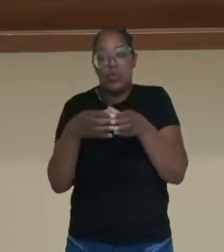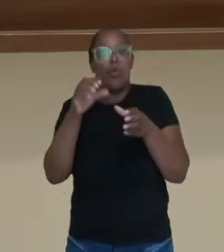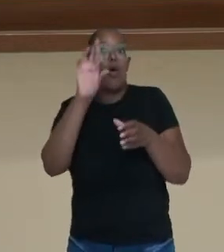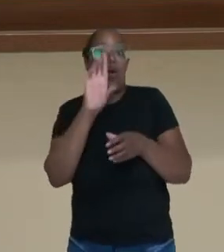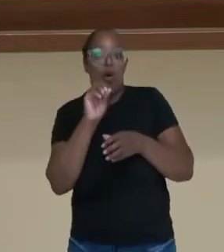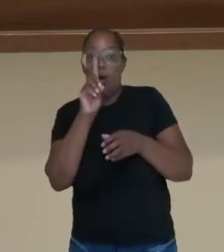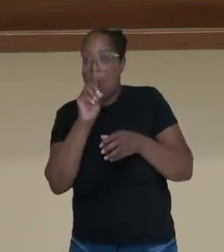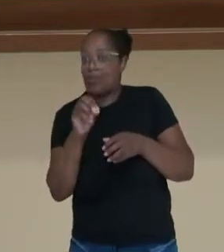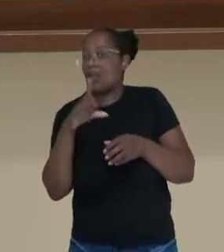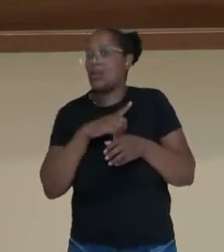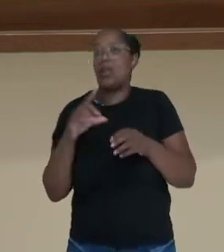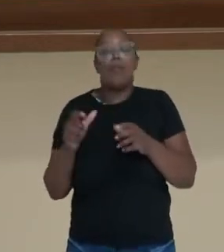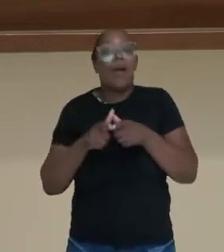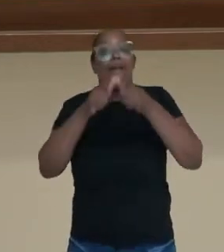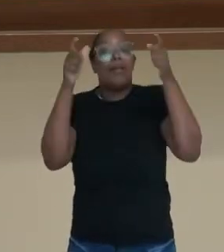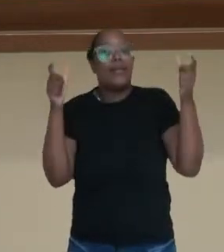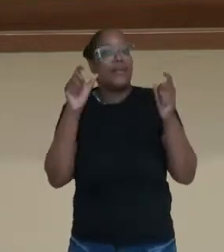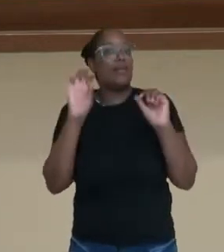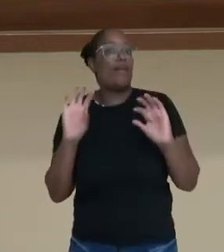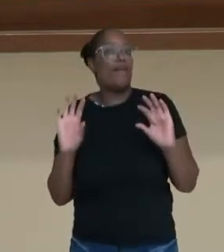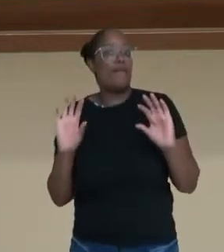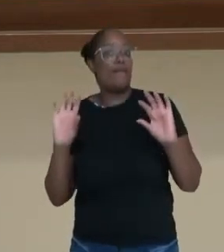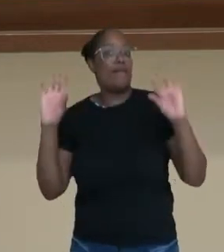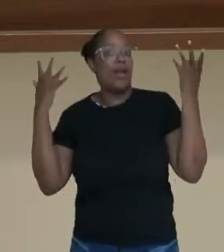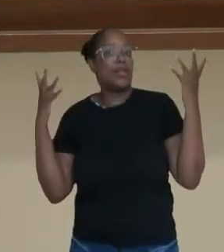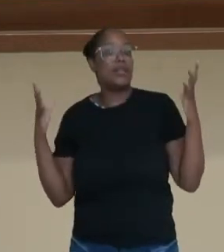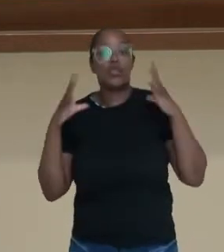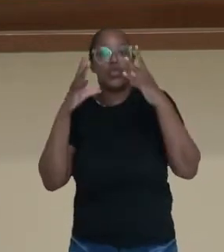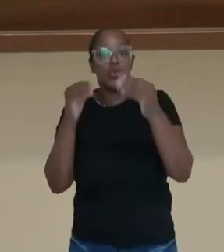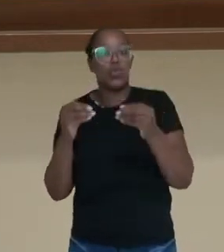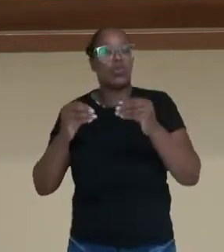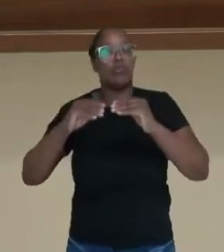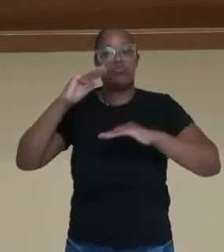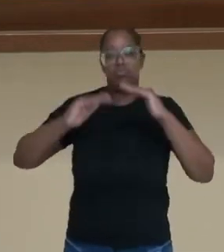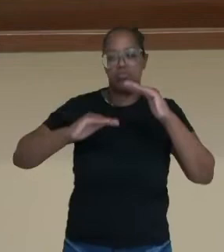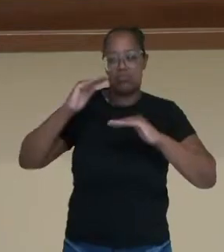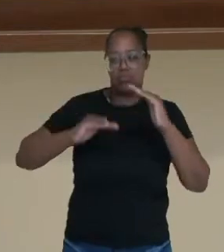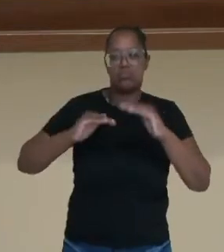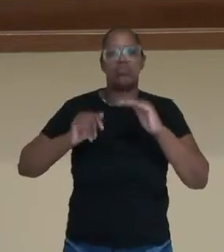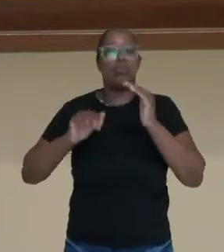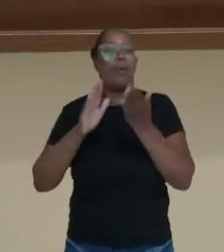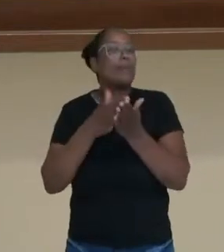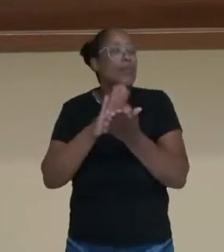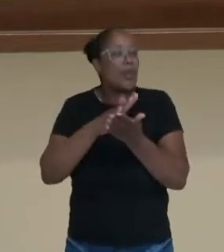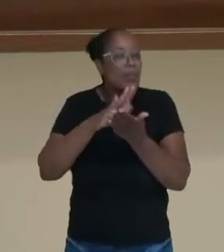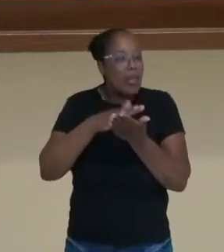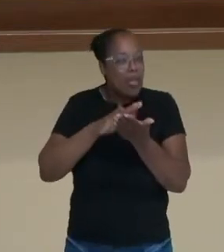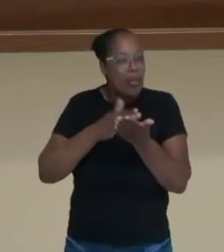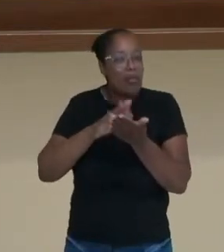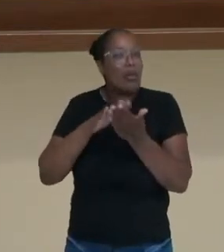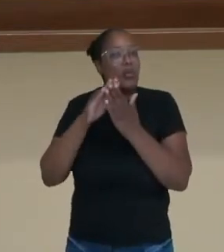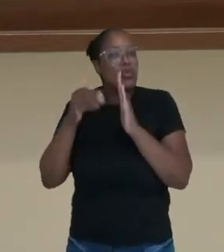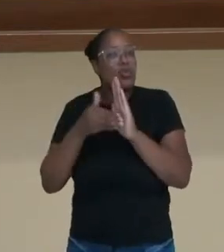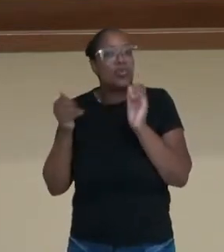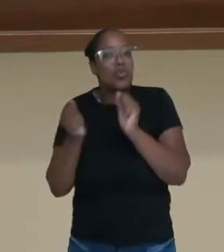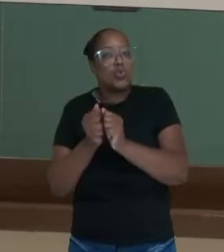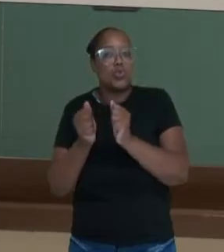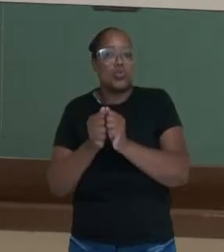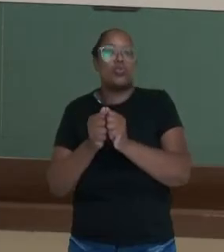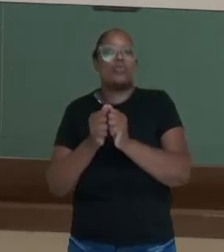grande festa da capoeira com todos os instrumentos participando. Então vejam como o berimbau é importante dentro da roda,